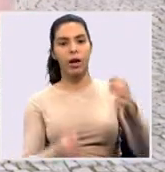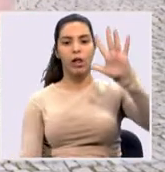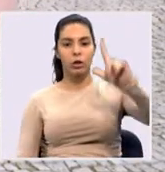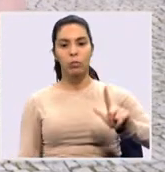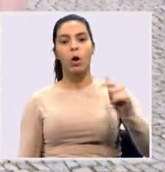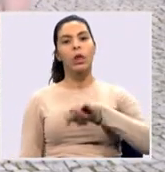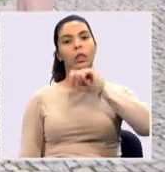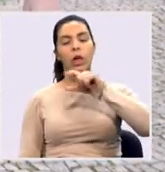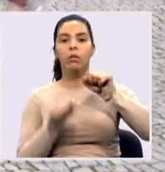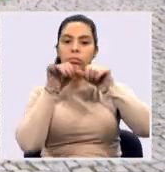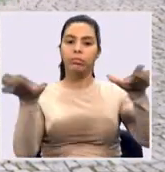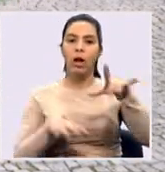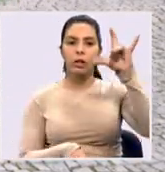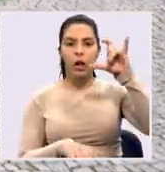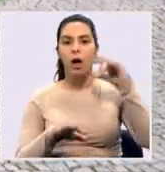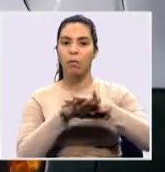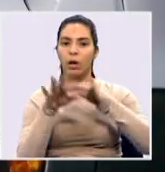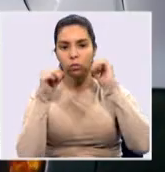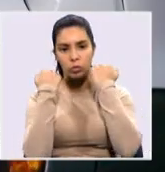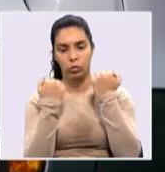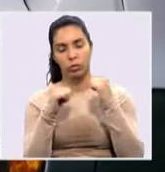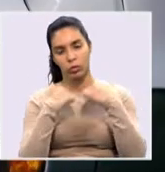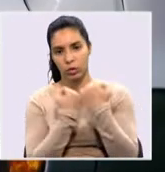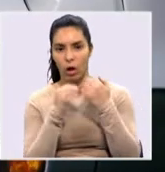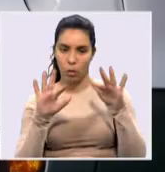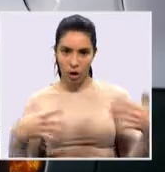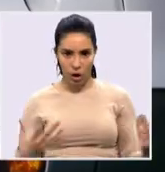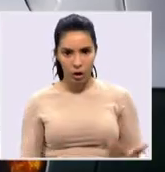transmitir a viagem nas redes sociais.